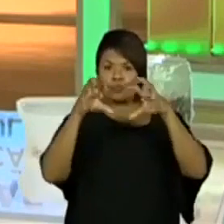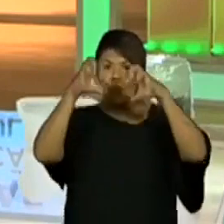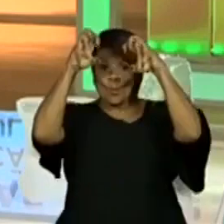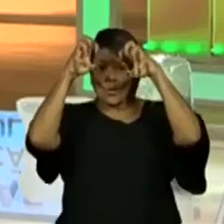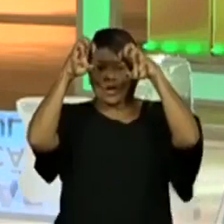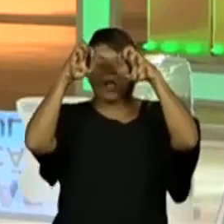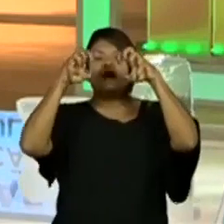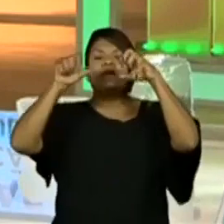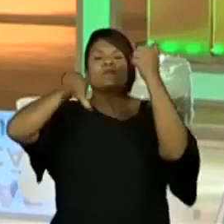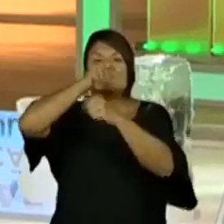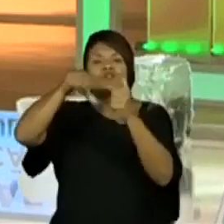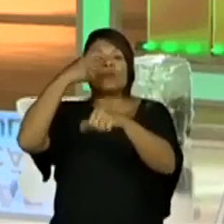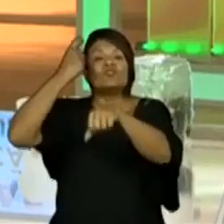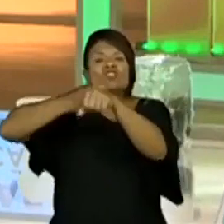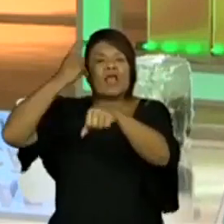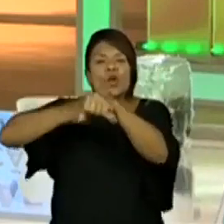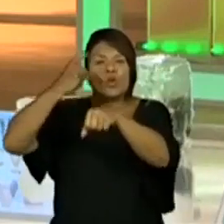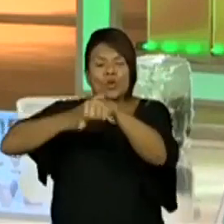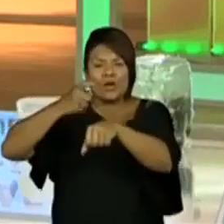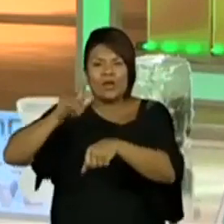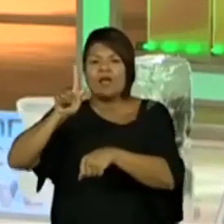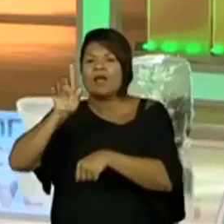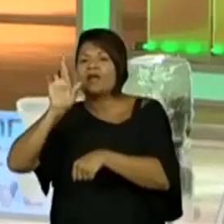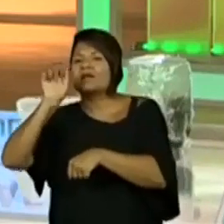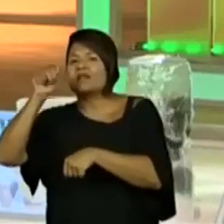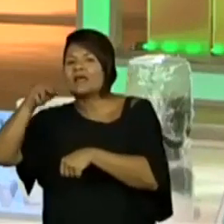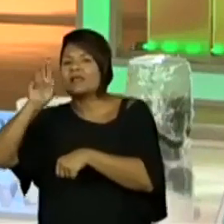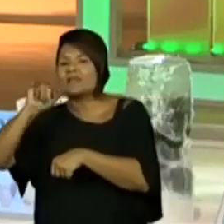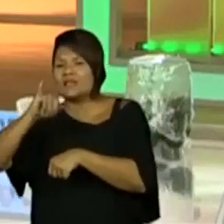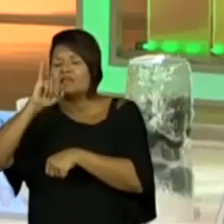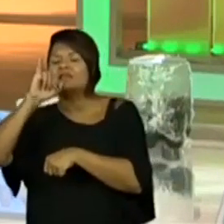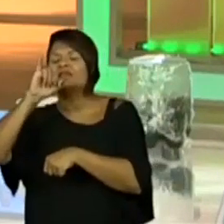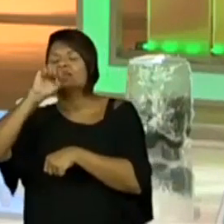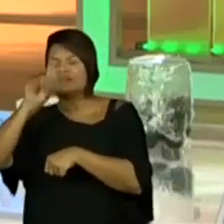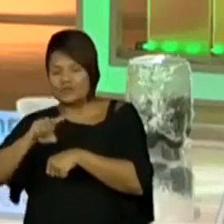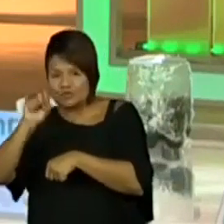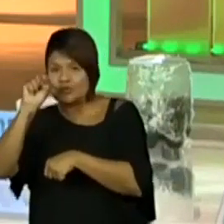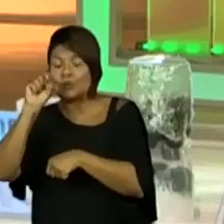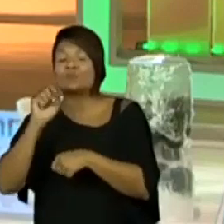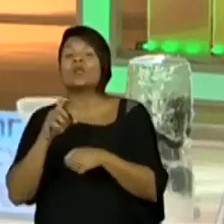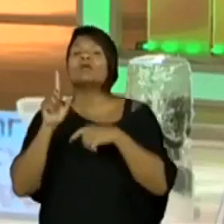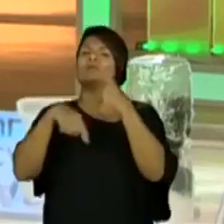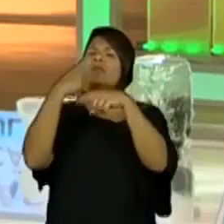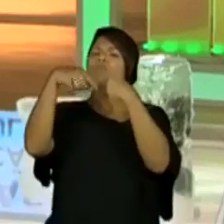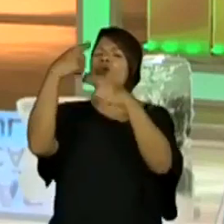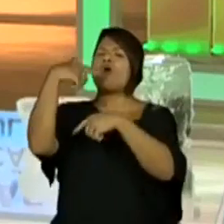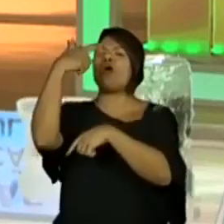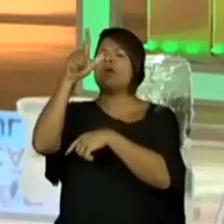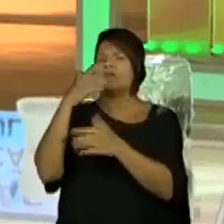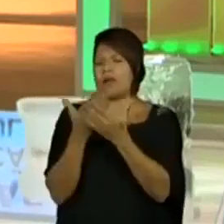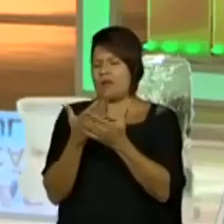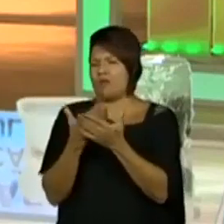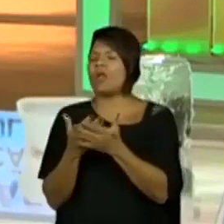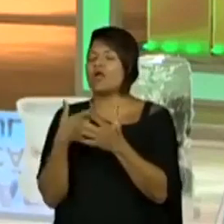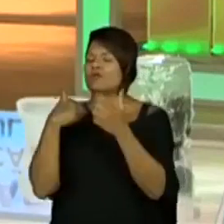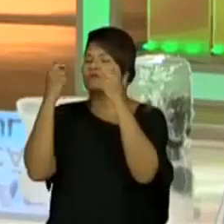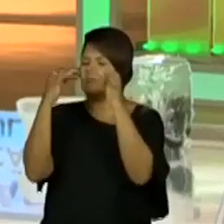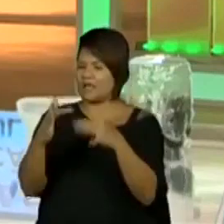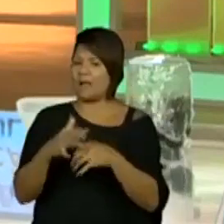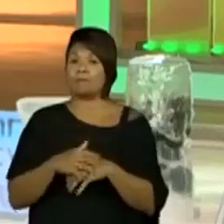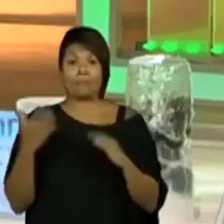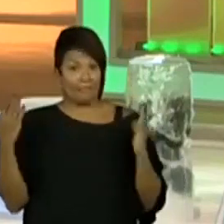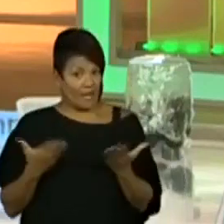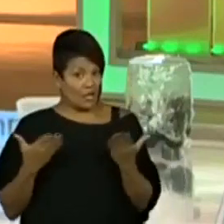estados físicos que acontecem de maneira diferente, mas isso é um assunto para uma outra aula. Nesse momento, é importante